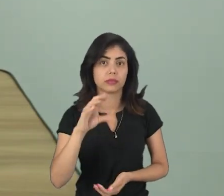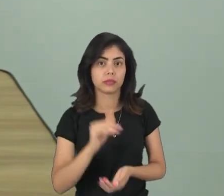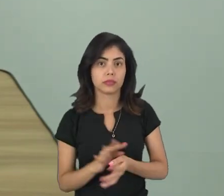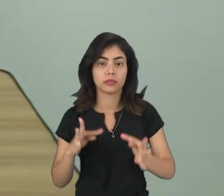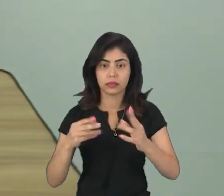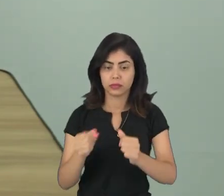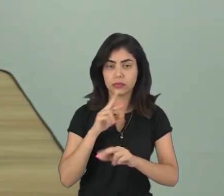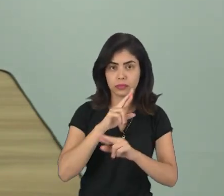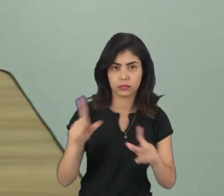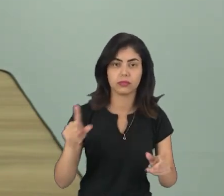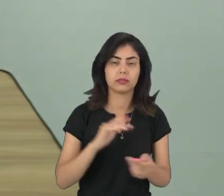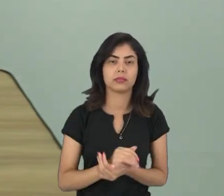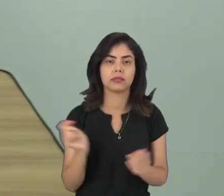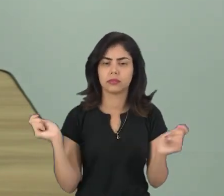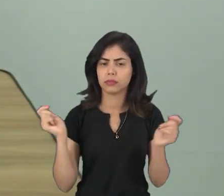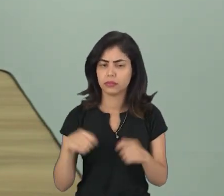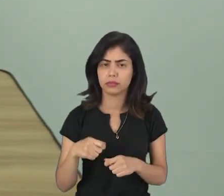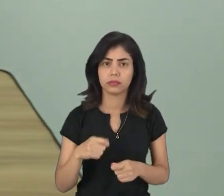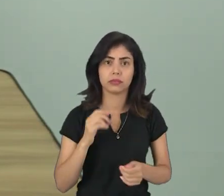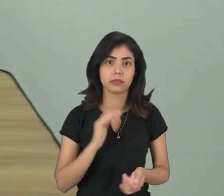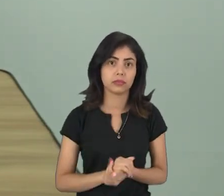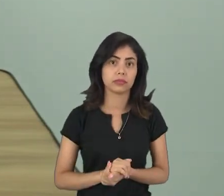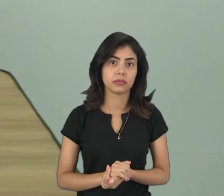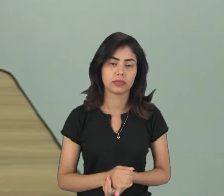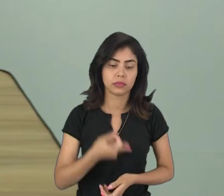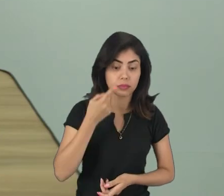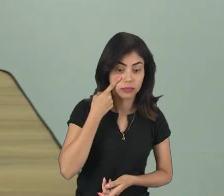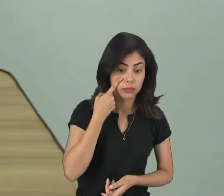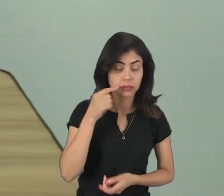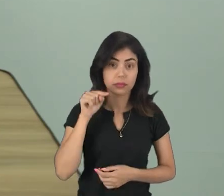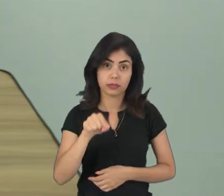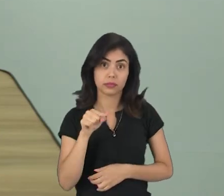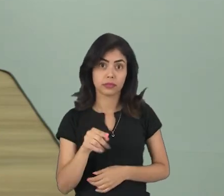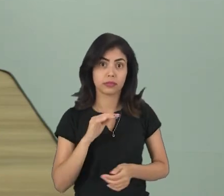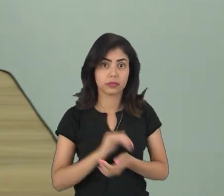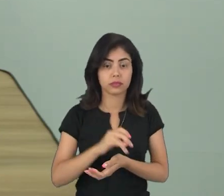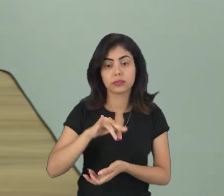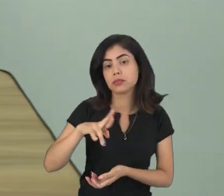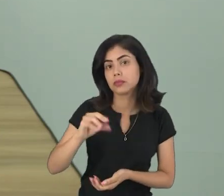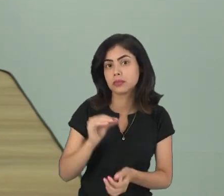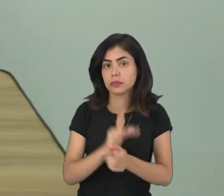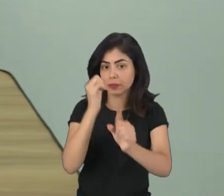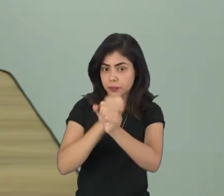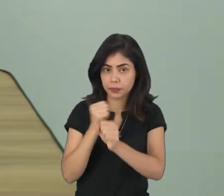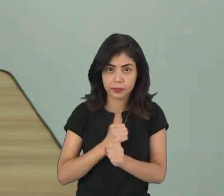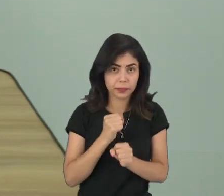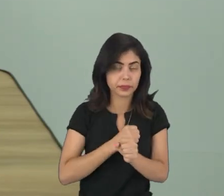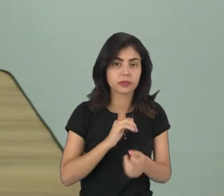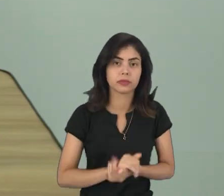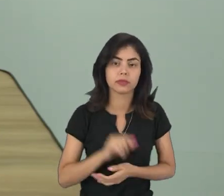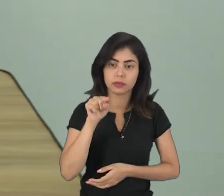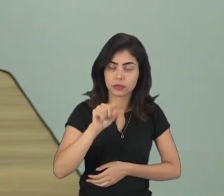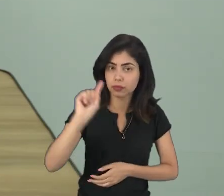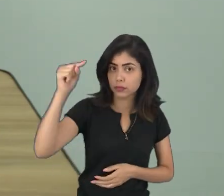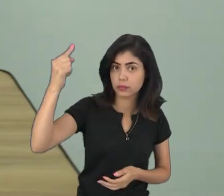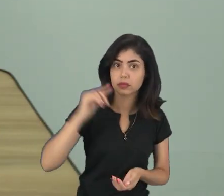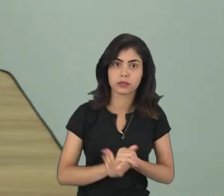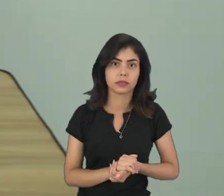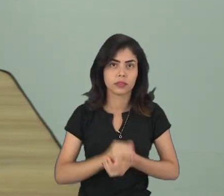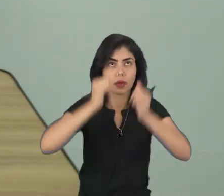era diferente. Foi possível observar que ali no meio da praça tinha uma construção, tinha ali